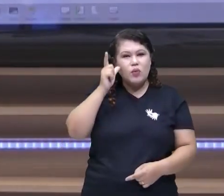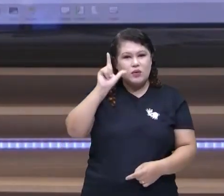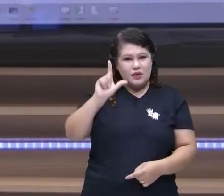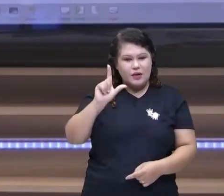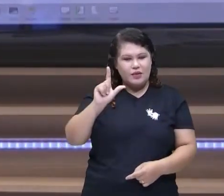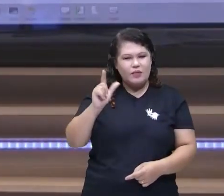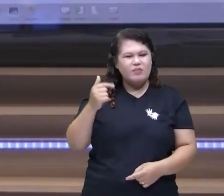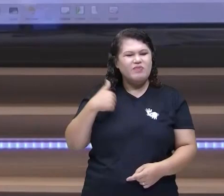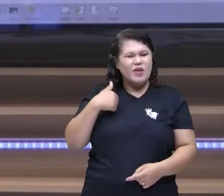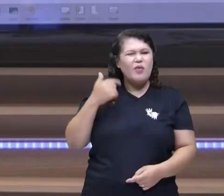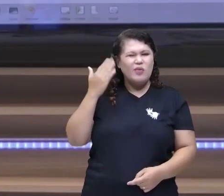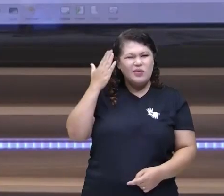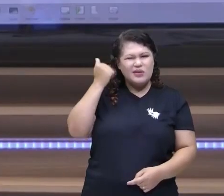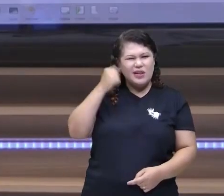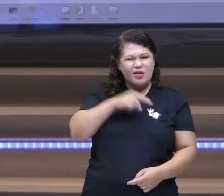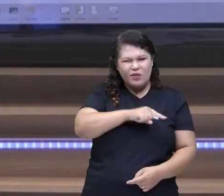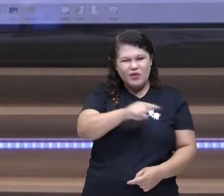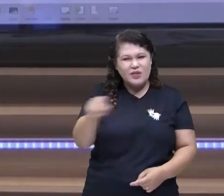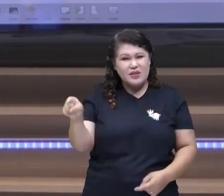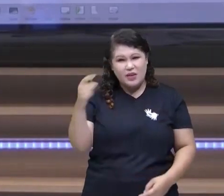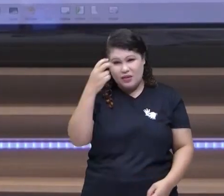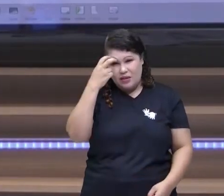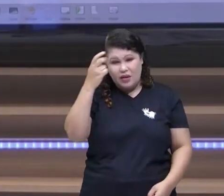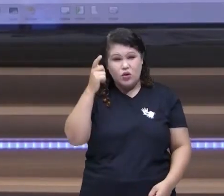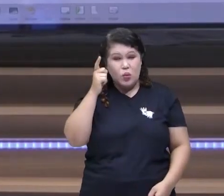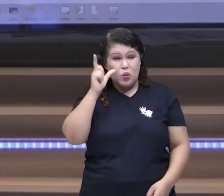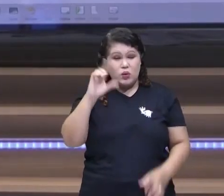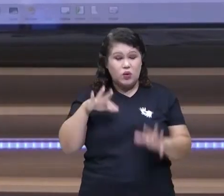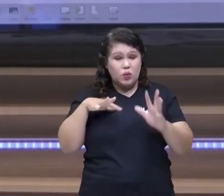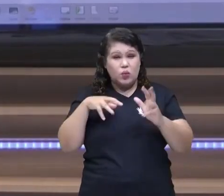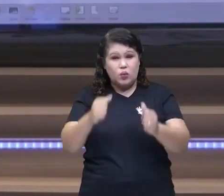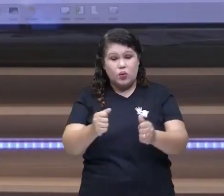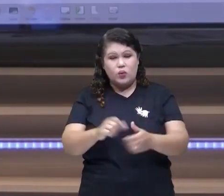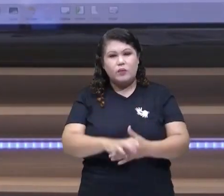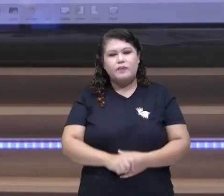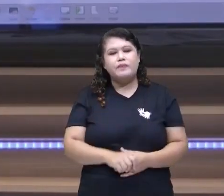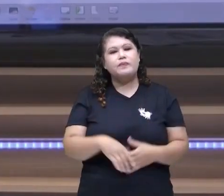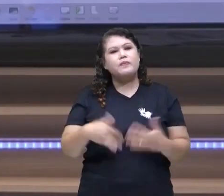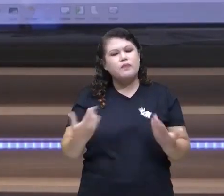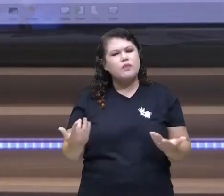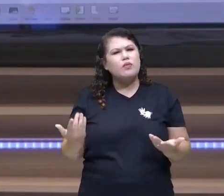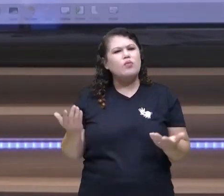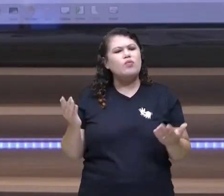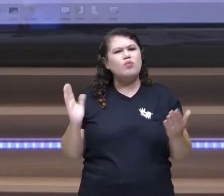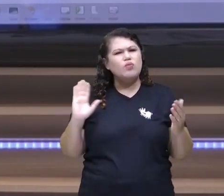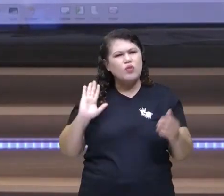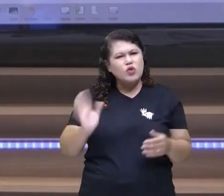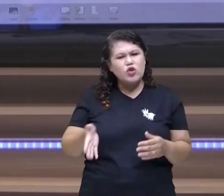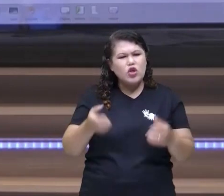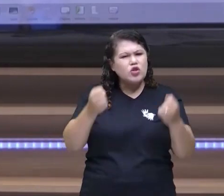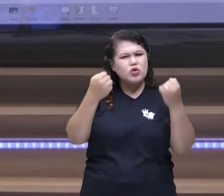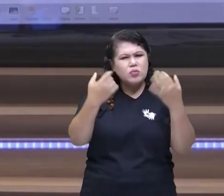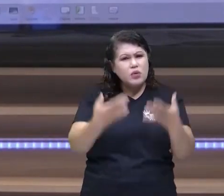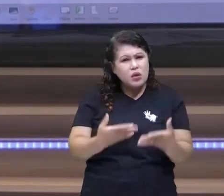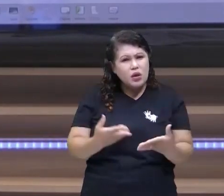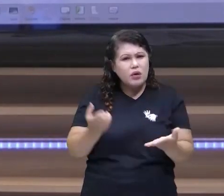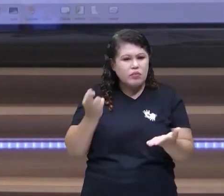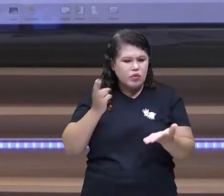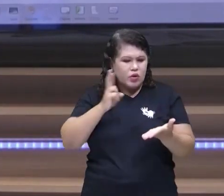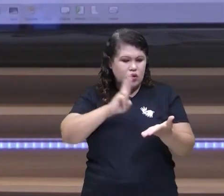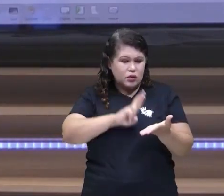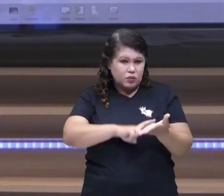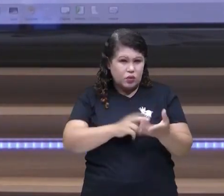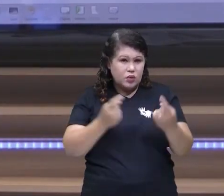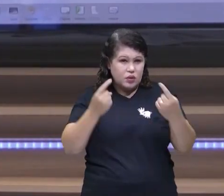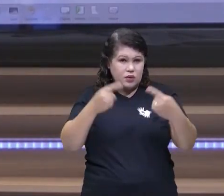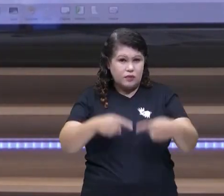vocês são muito inteligentes. Então, agora que nós já descobrimos, nós já desvendamos os nossos desafios de